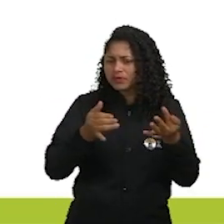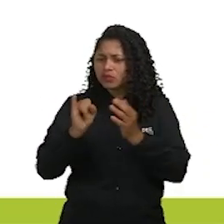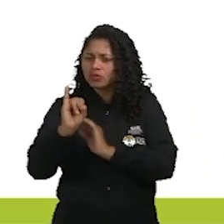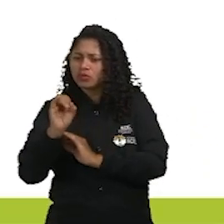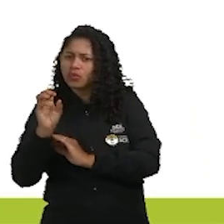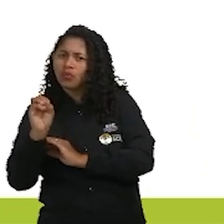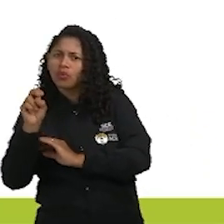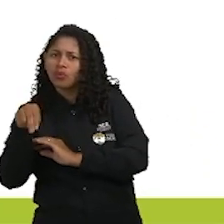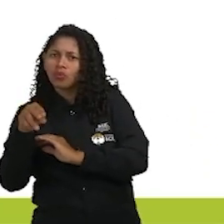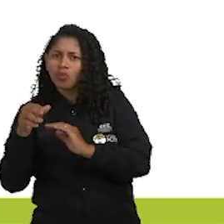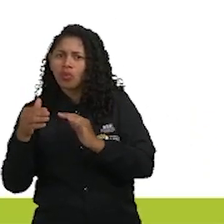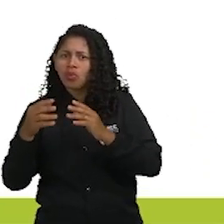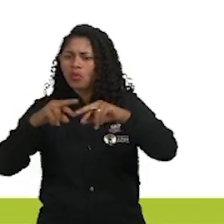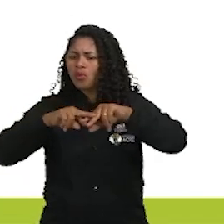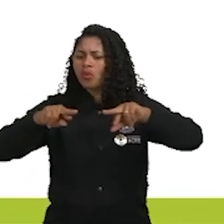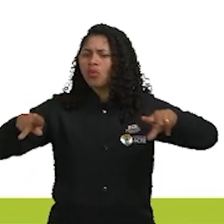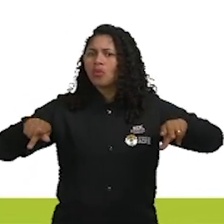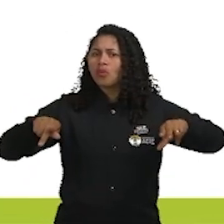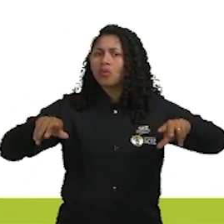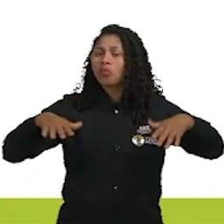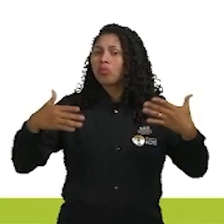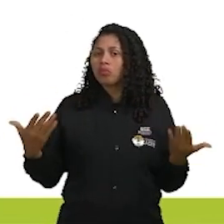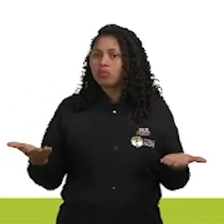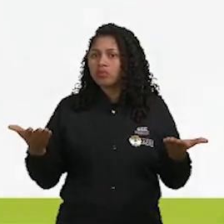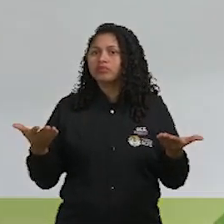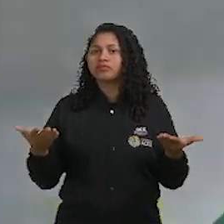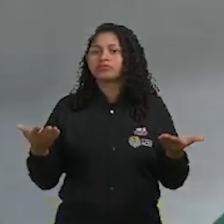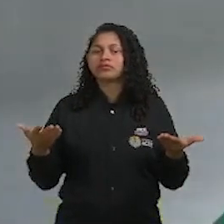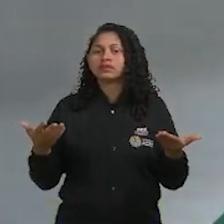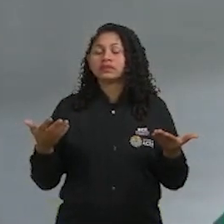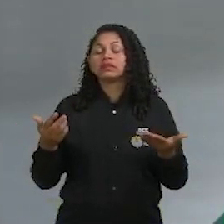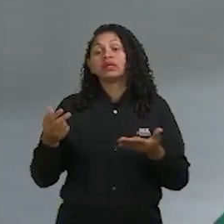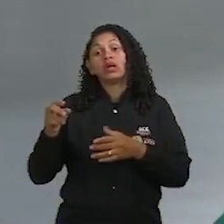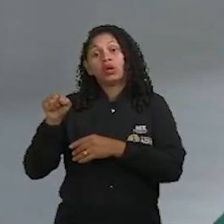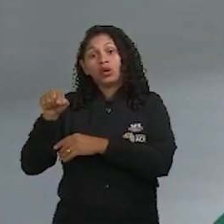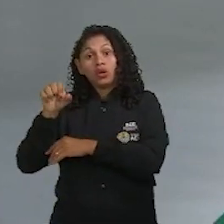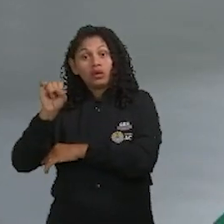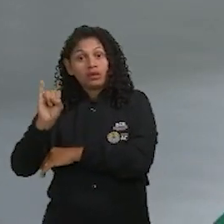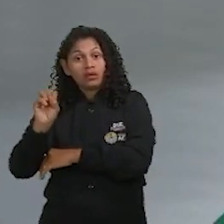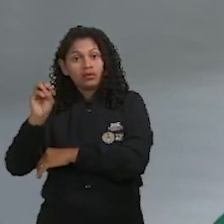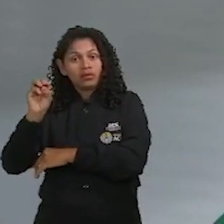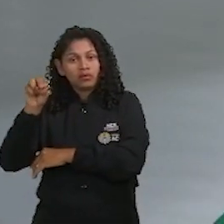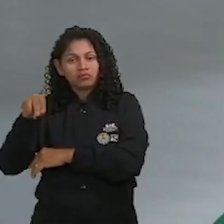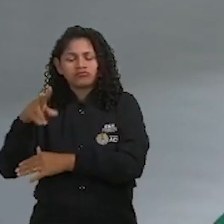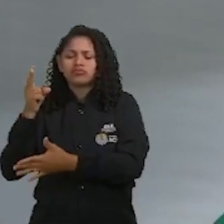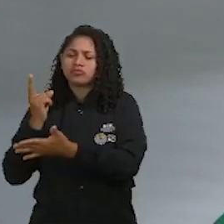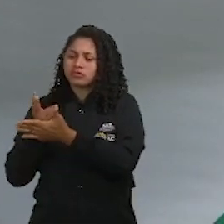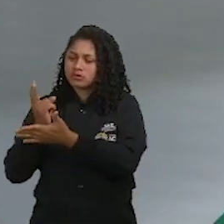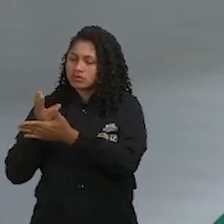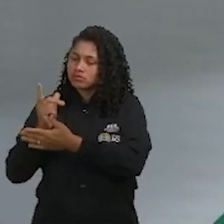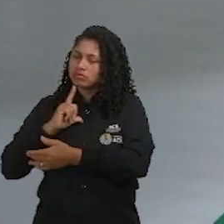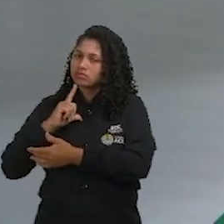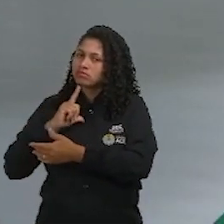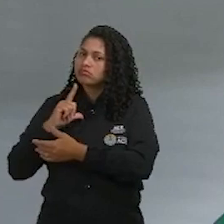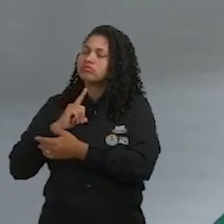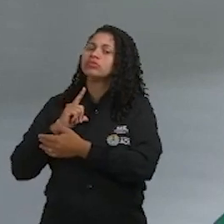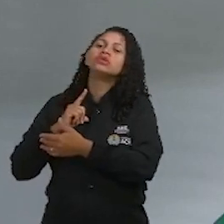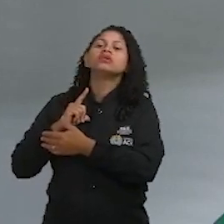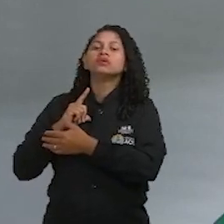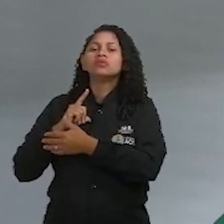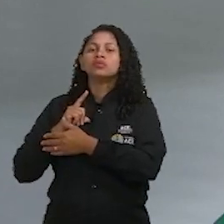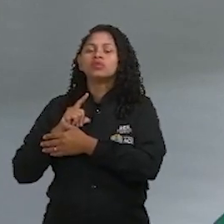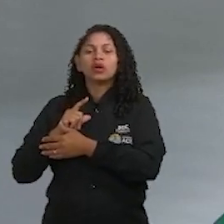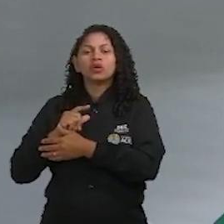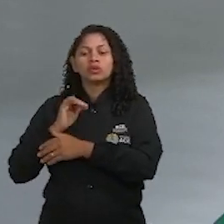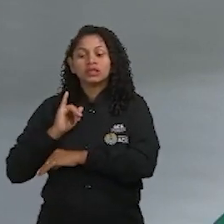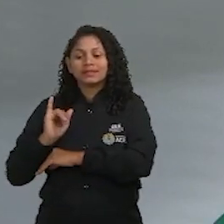ele vai carregar consigo próprio uma carga, um expoente, ou positivo ou negativo. No caso